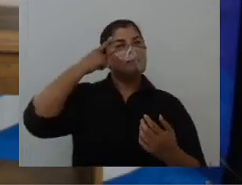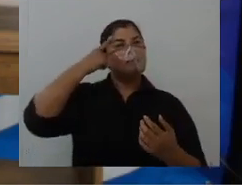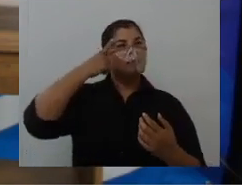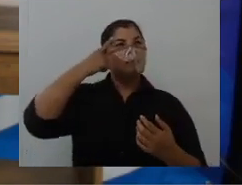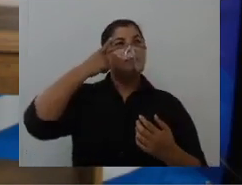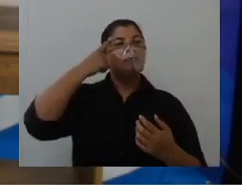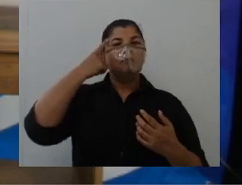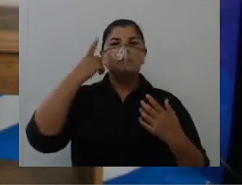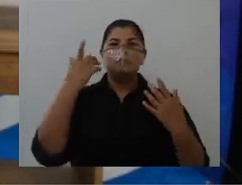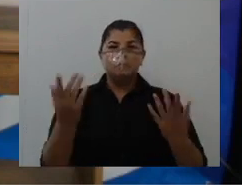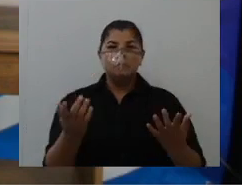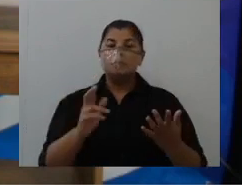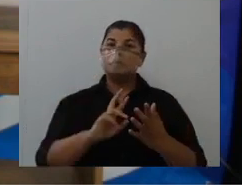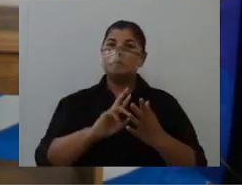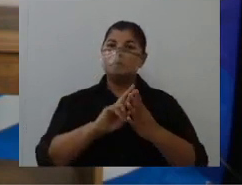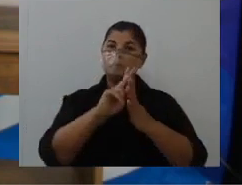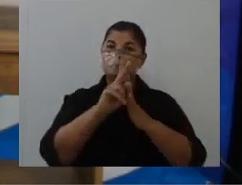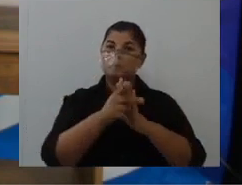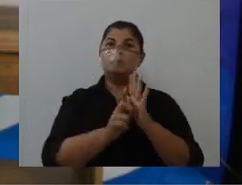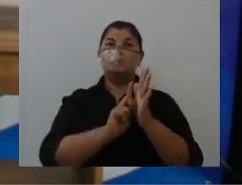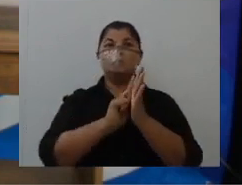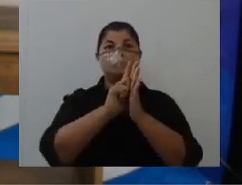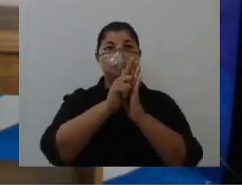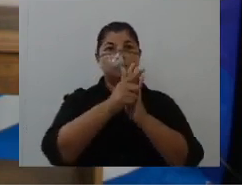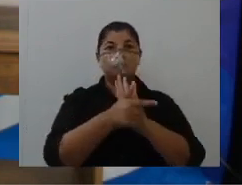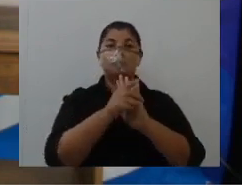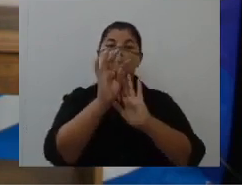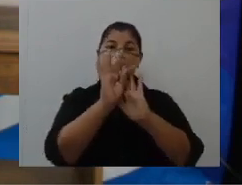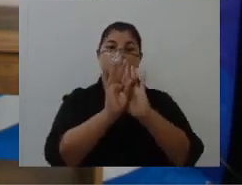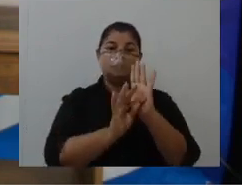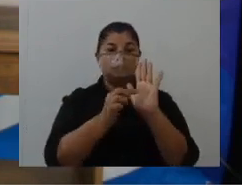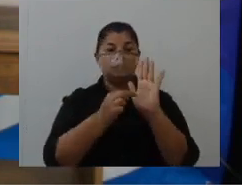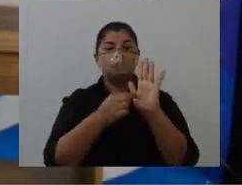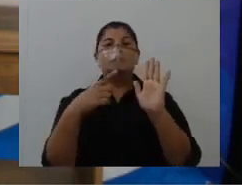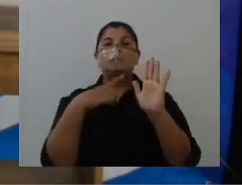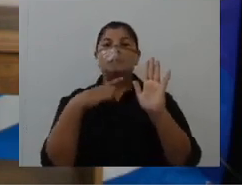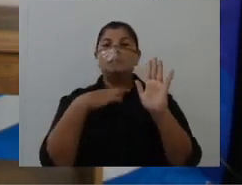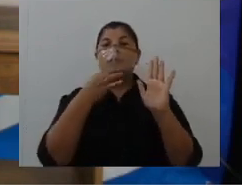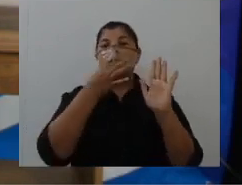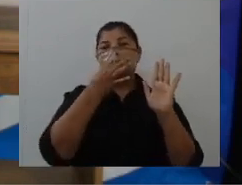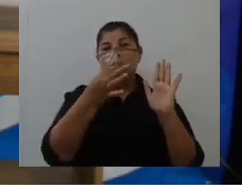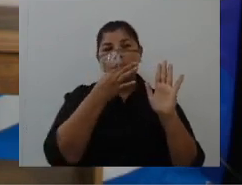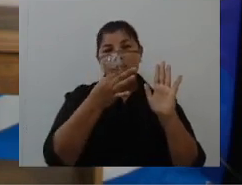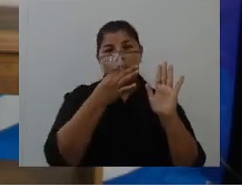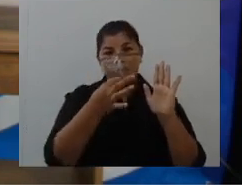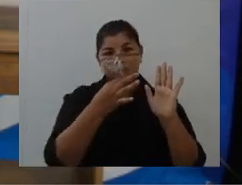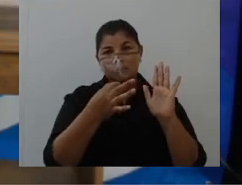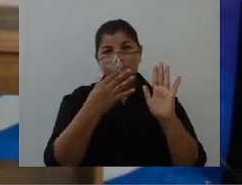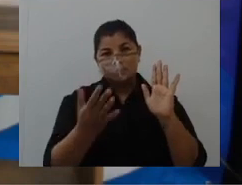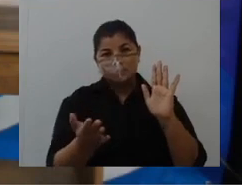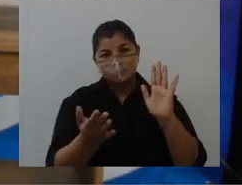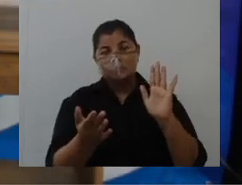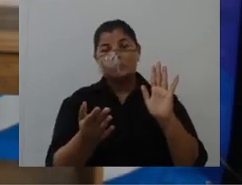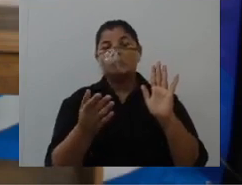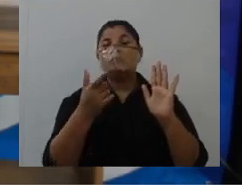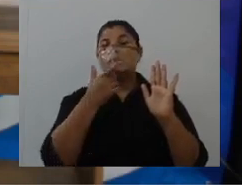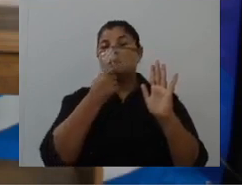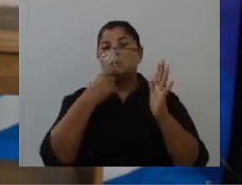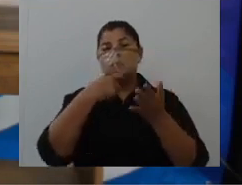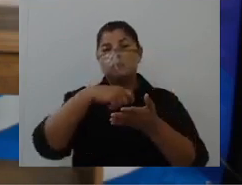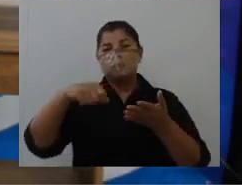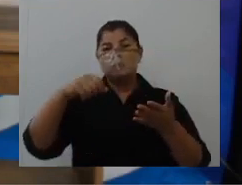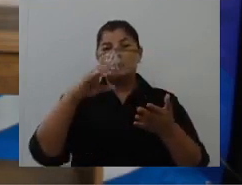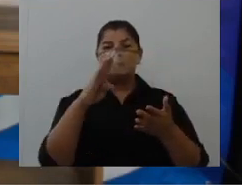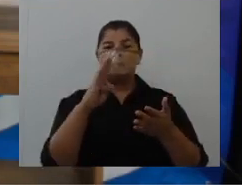Então, todo gênero, ele tem um propósito, todo texto, ele tem um propósito comunicativo. Bakhtin diz que não